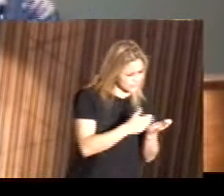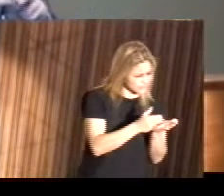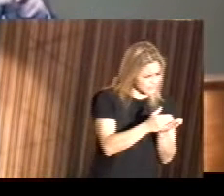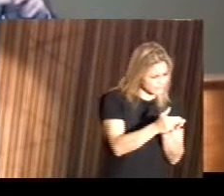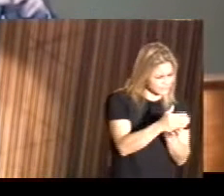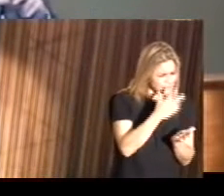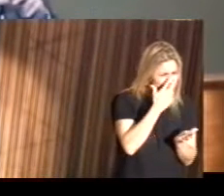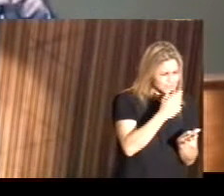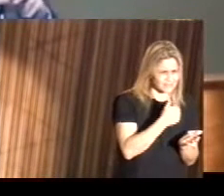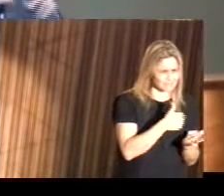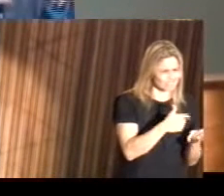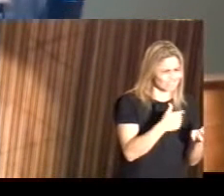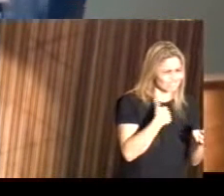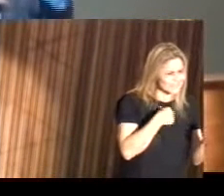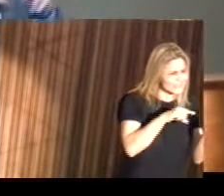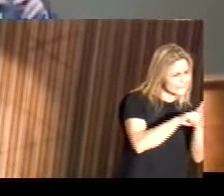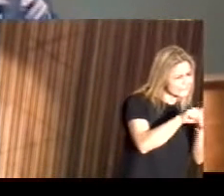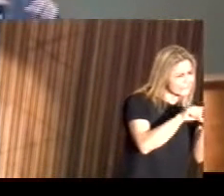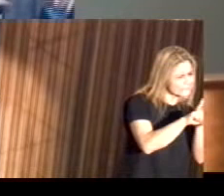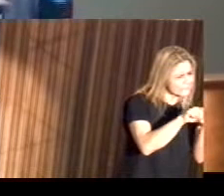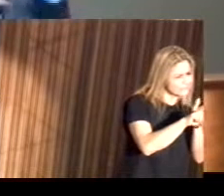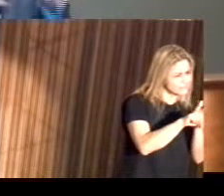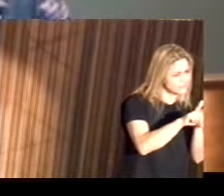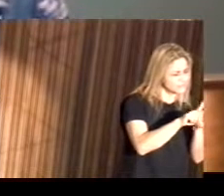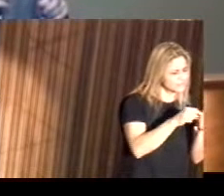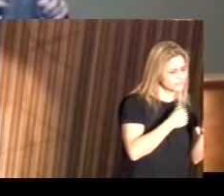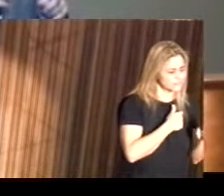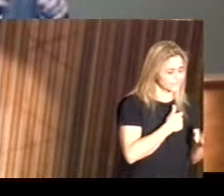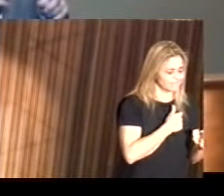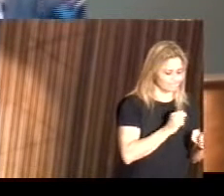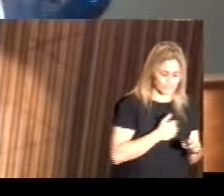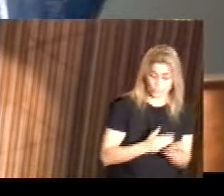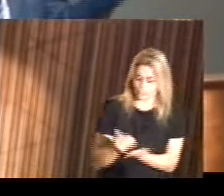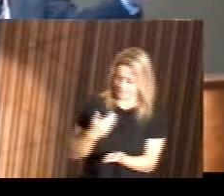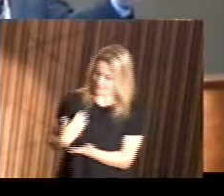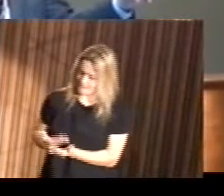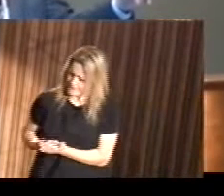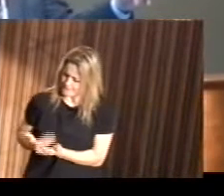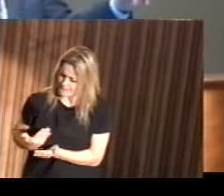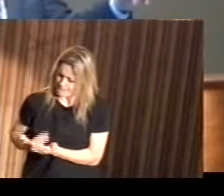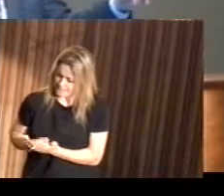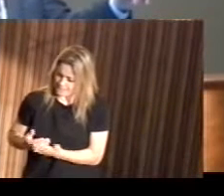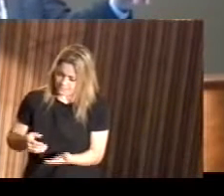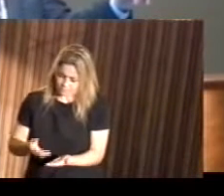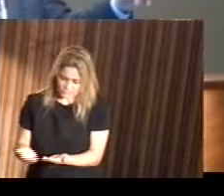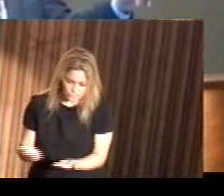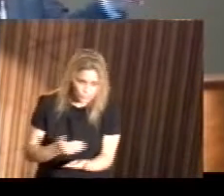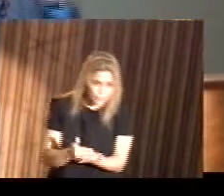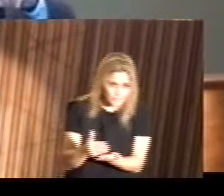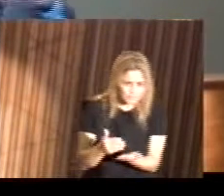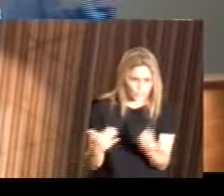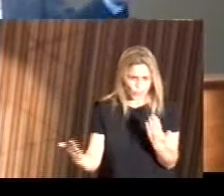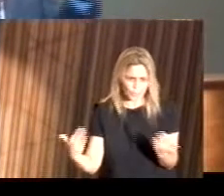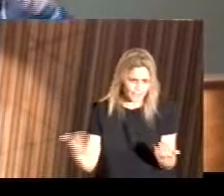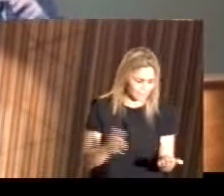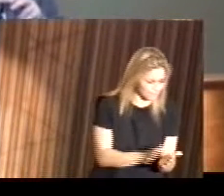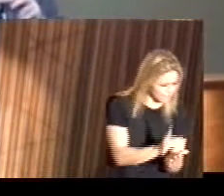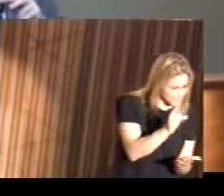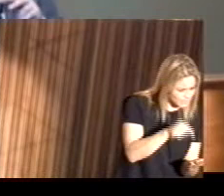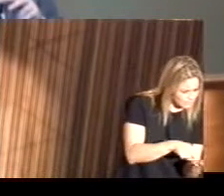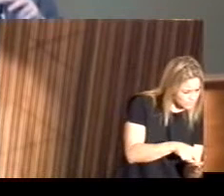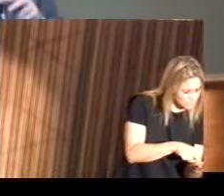tem resposta, Deus tinha me permitido estudar e confrontar com a Bíblia durante todo